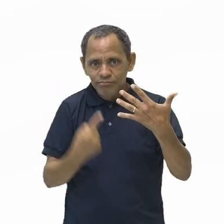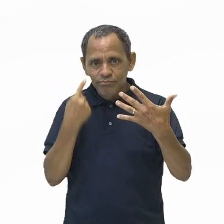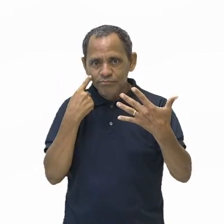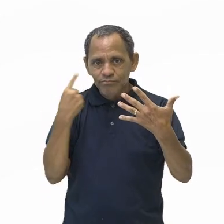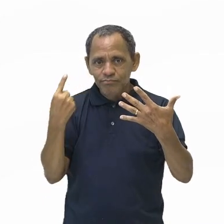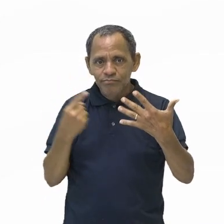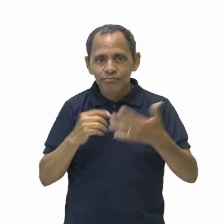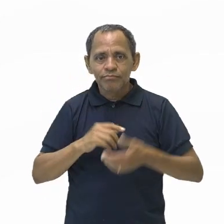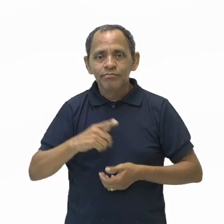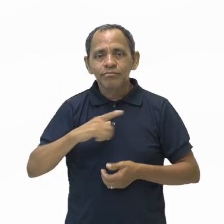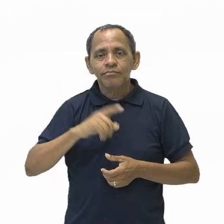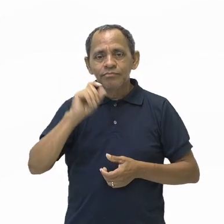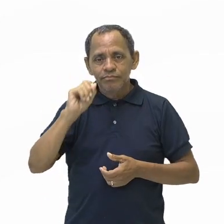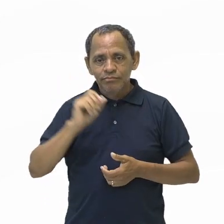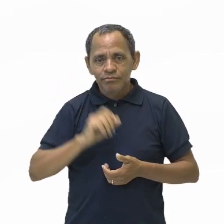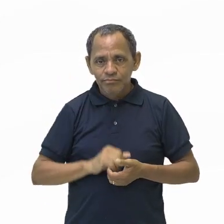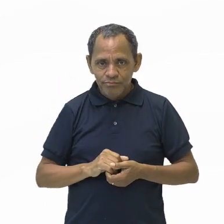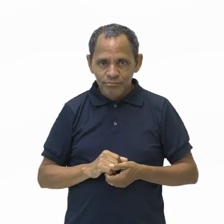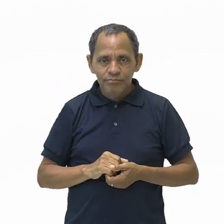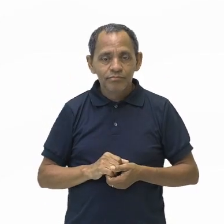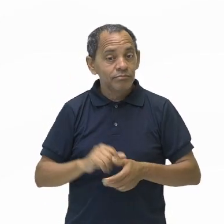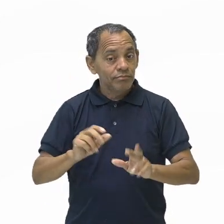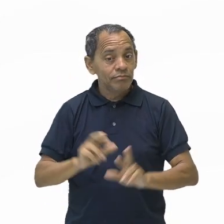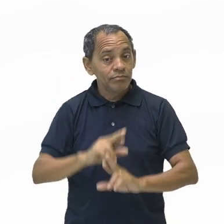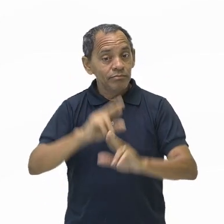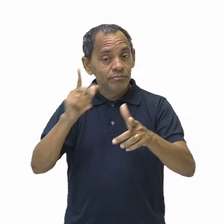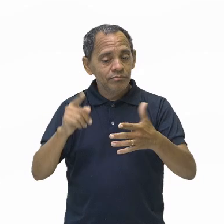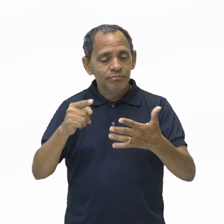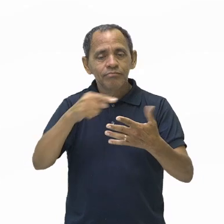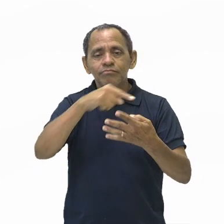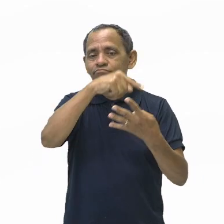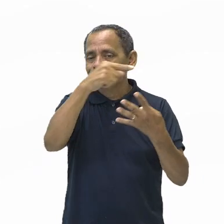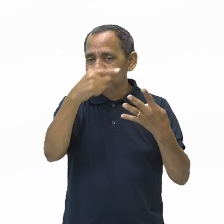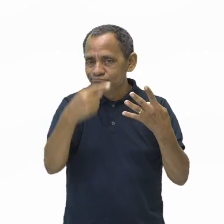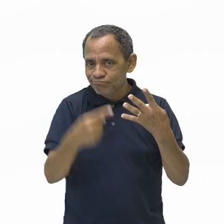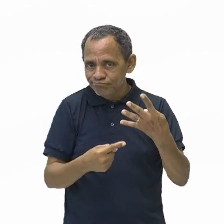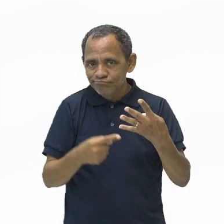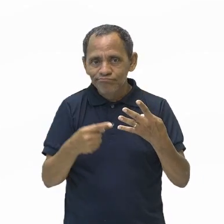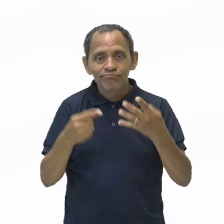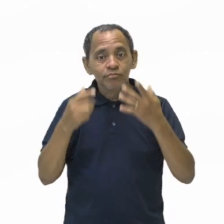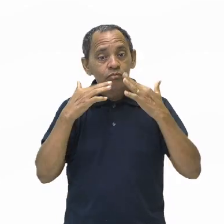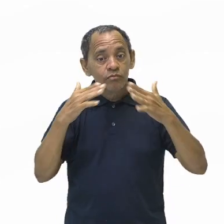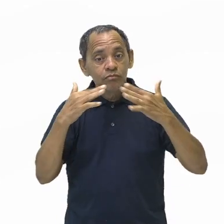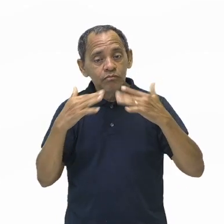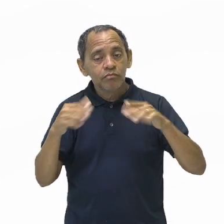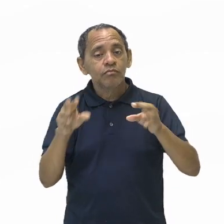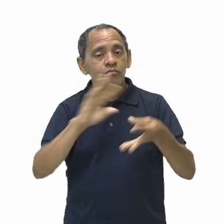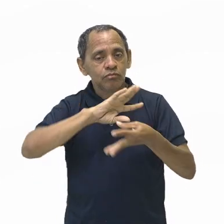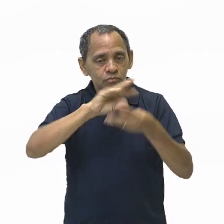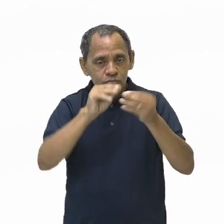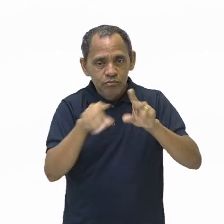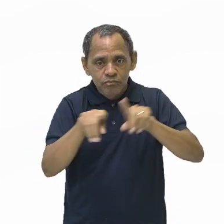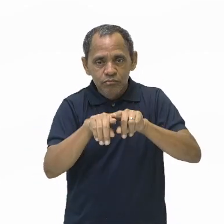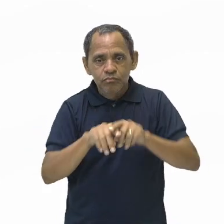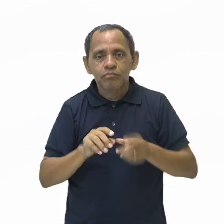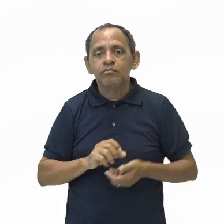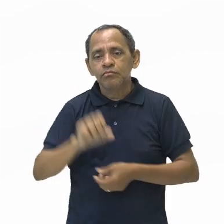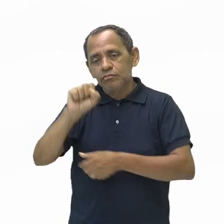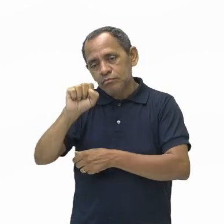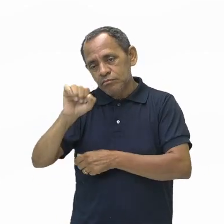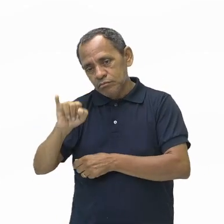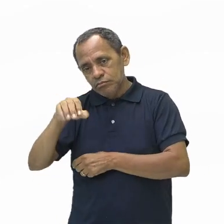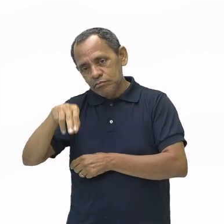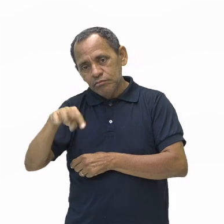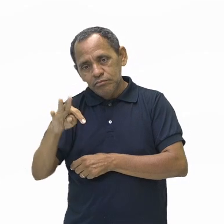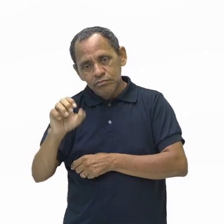E aí nós temos aí a diferença entre compostos naturais e compostos sintéticos, tá? Então